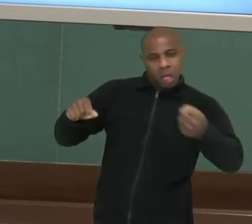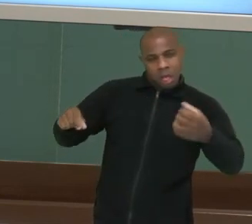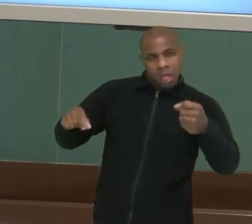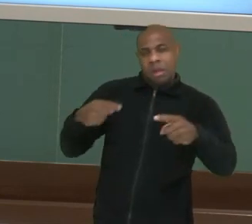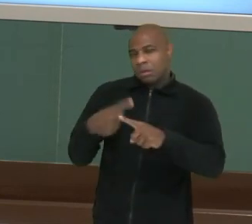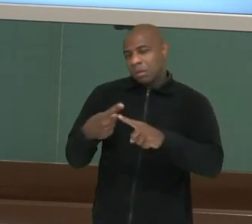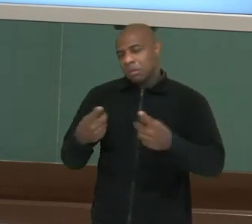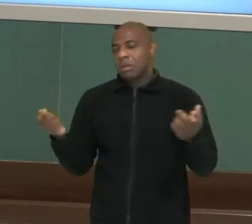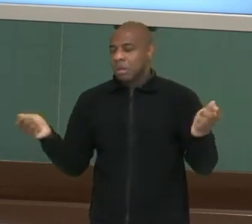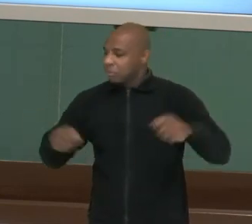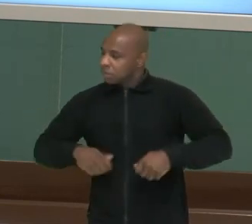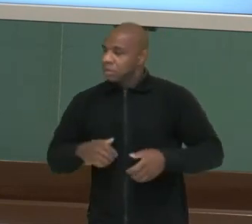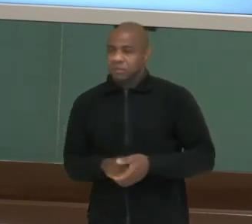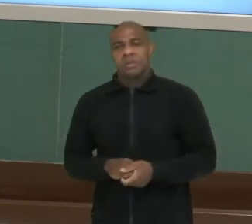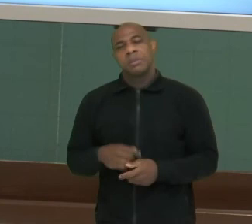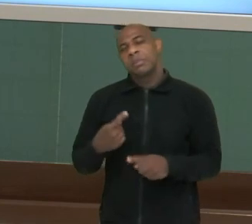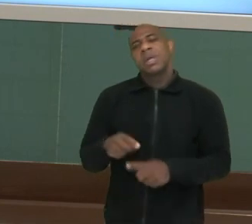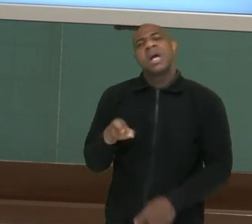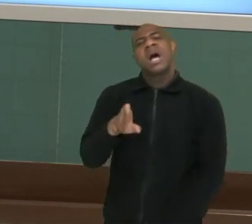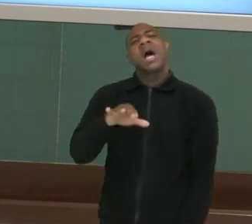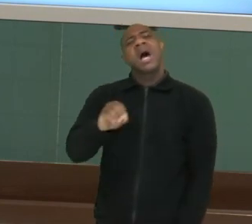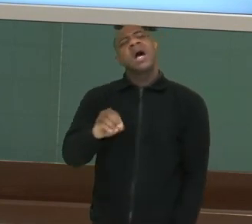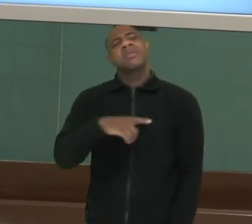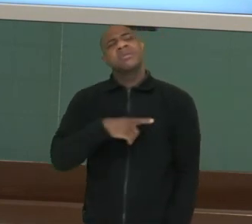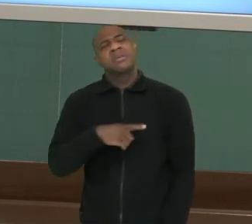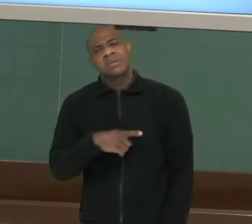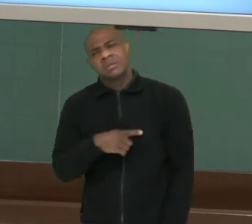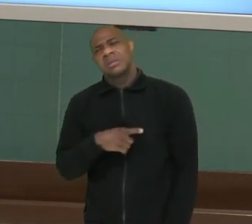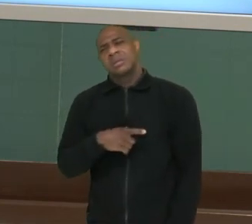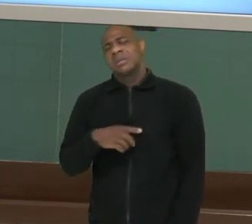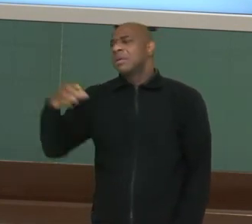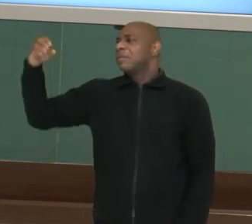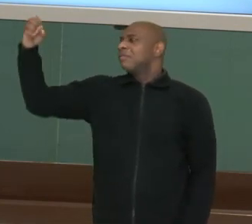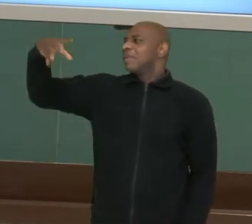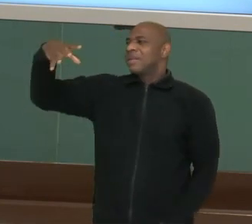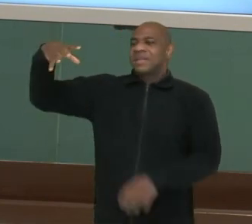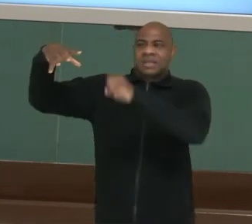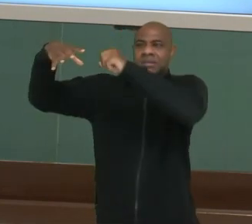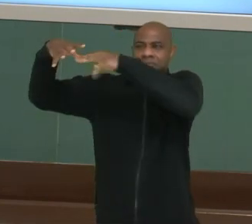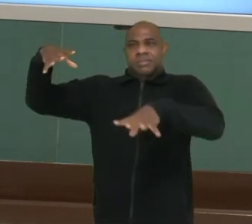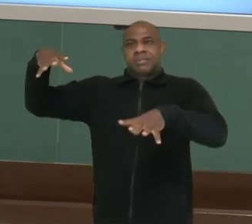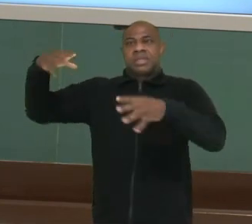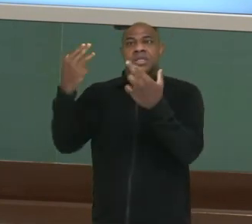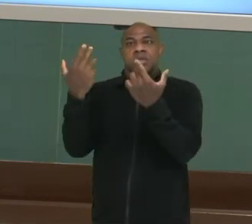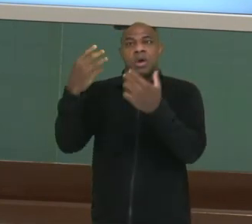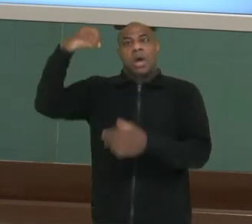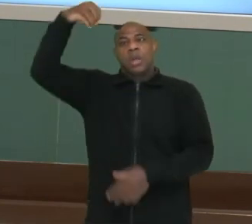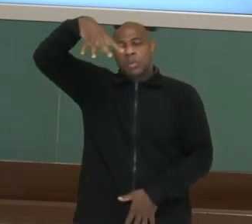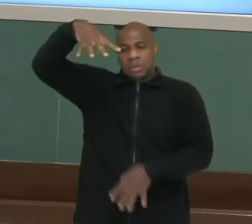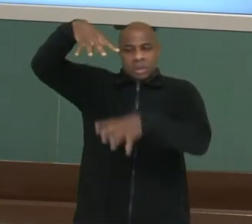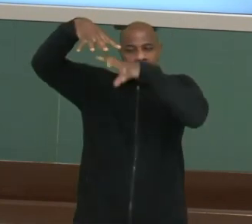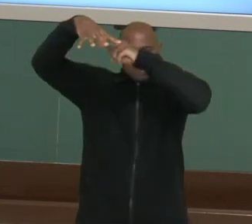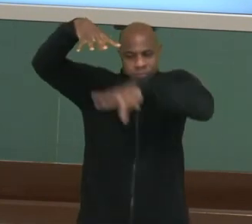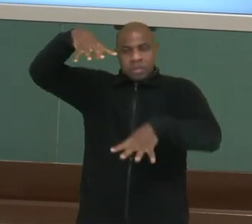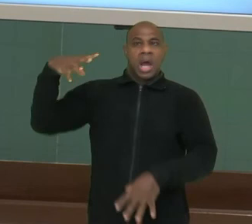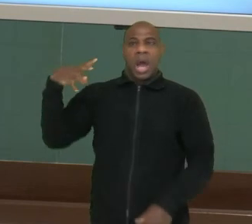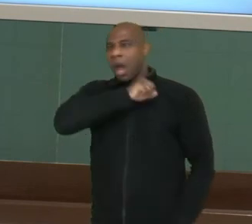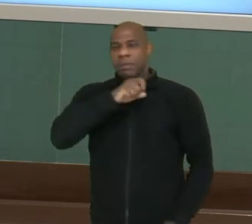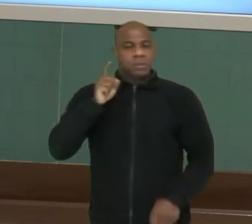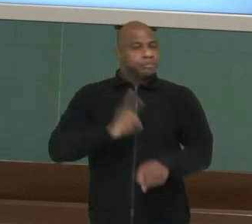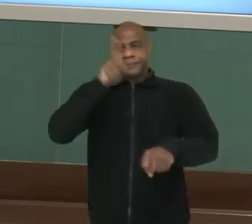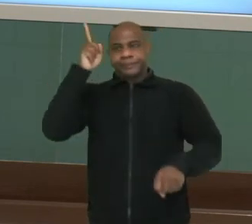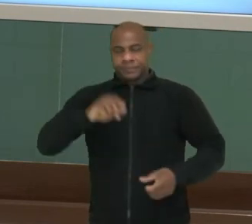onda de rádio, pessoal, ela viaja na velocidade da luz, que é muito rápido. Então, por isso que é instantaneamente, né?